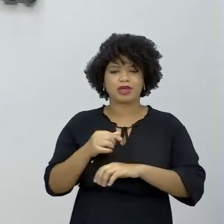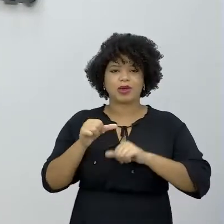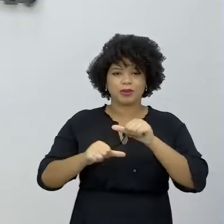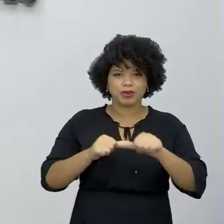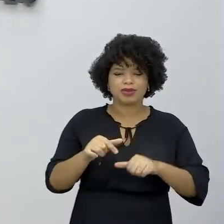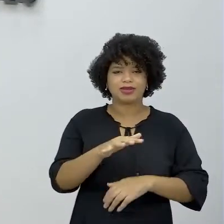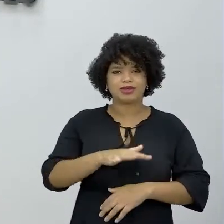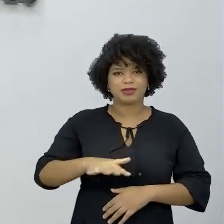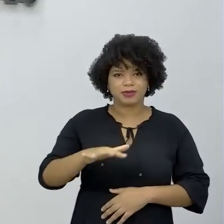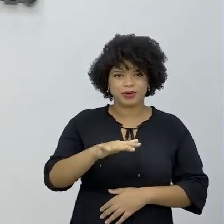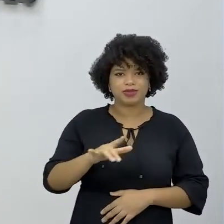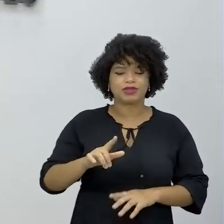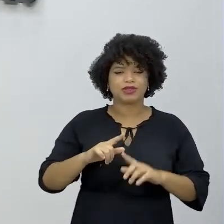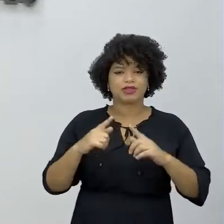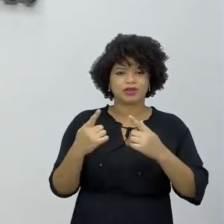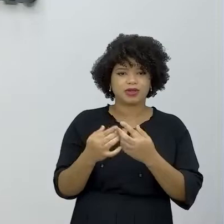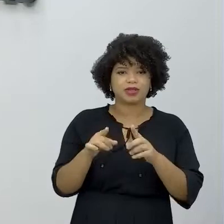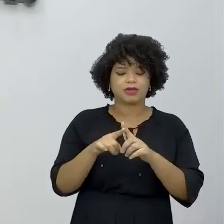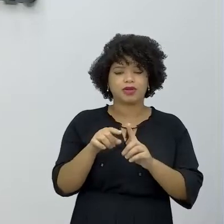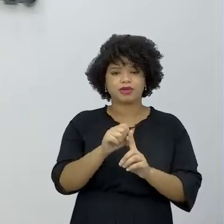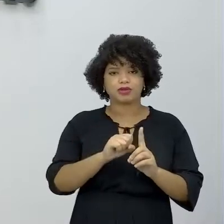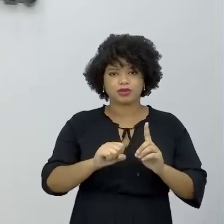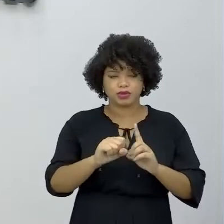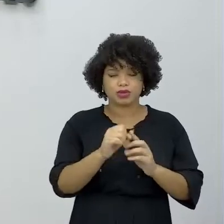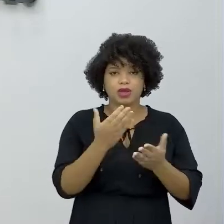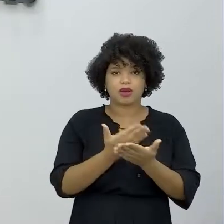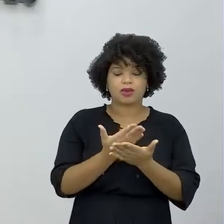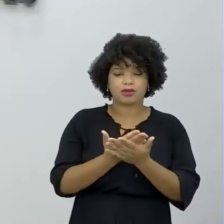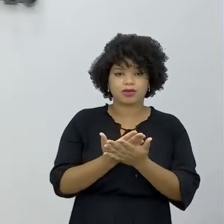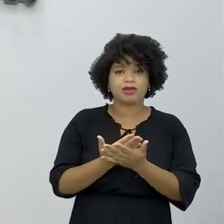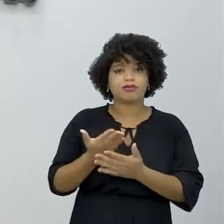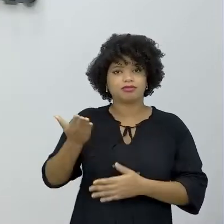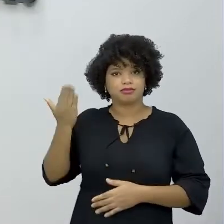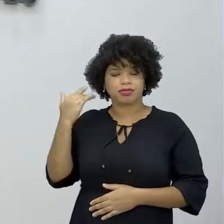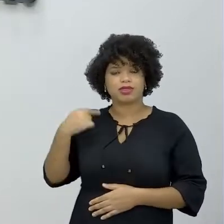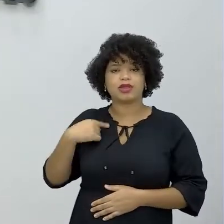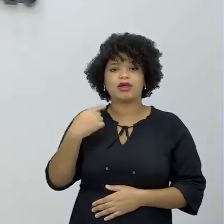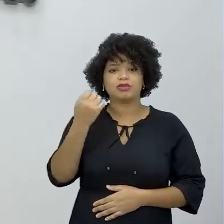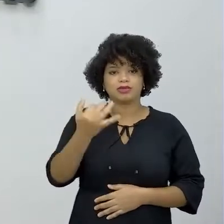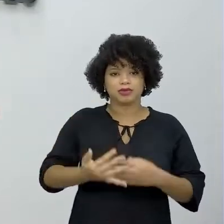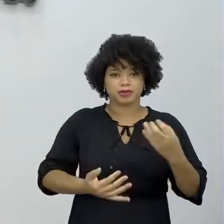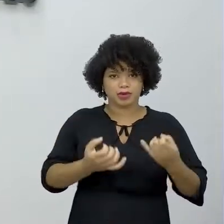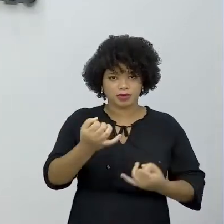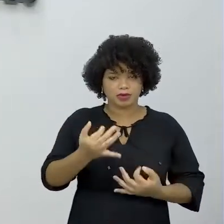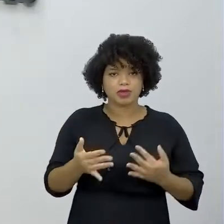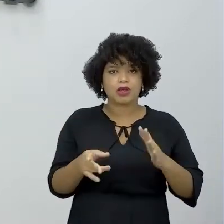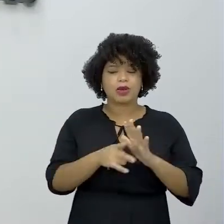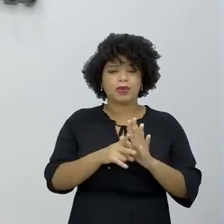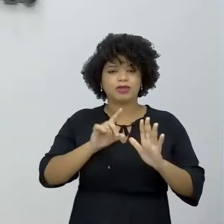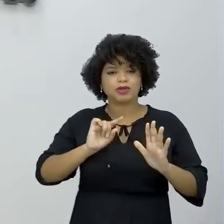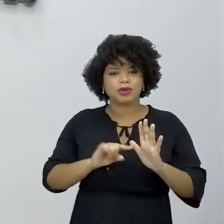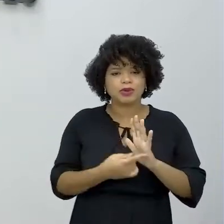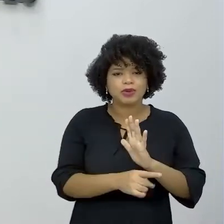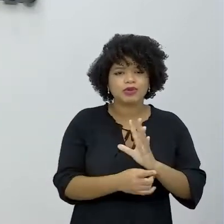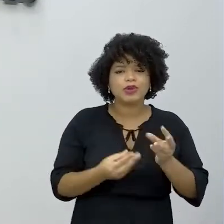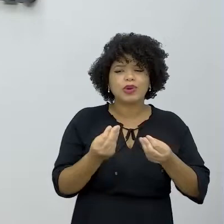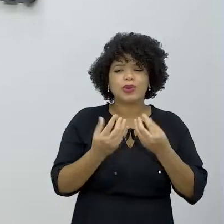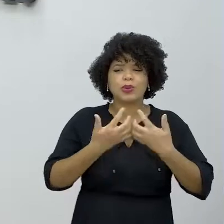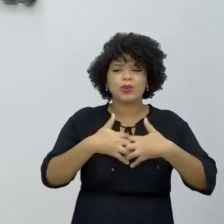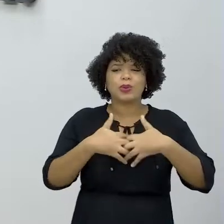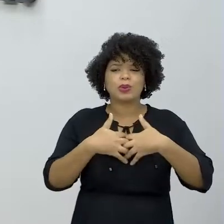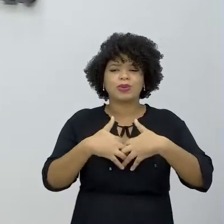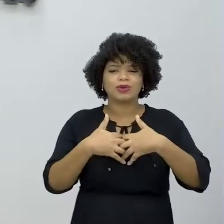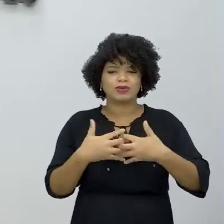do Espaço Geográfico e Sociedade. Na aula anterior, eu falei para vocês sobre o aprofundamento, né? Como funciona o nosso